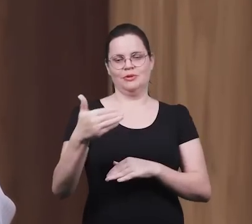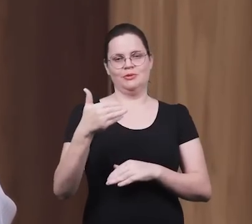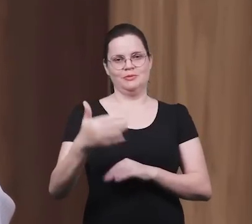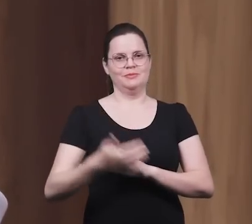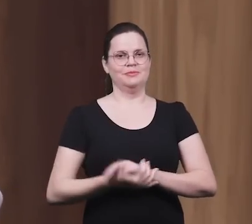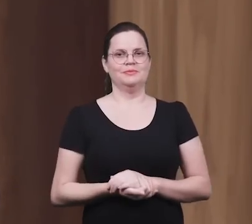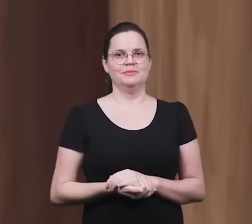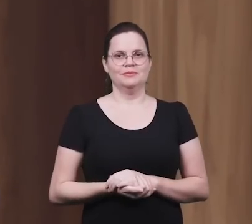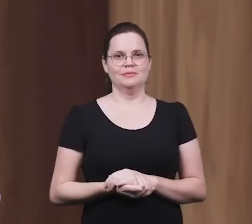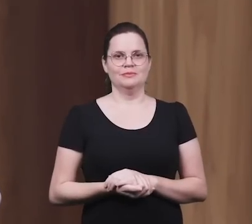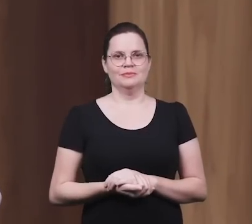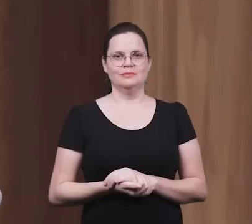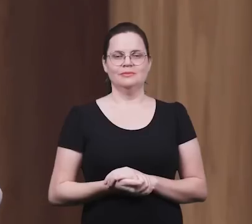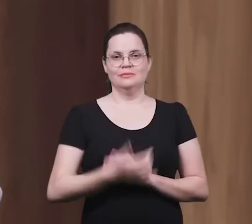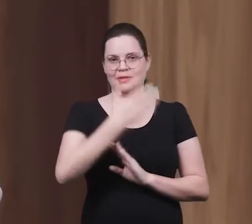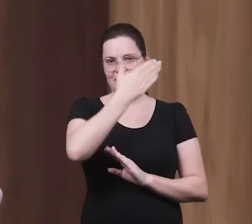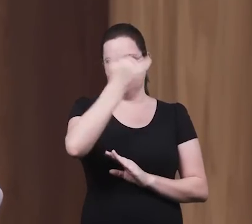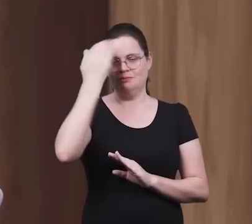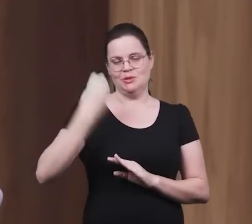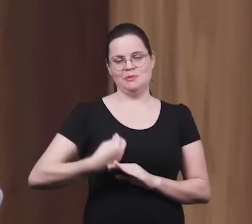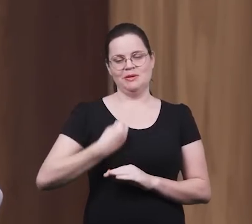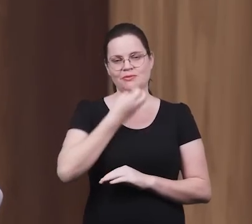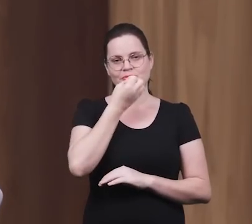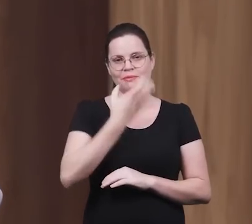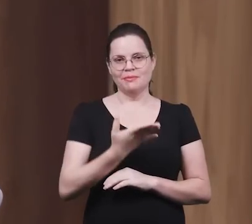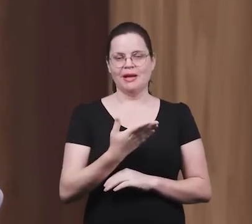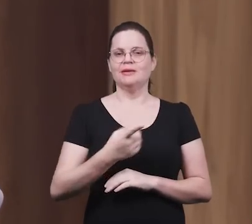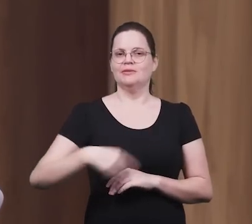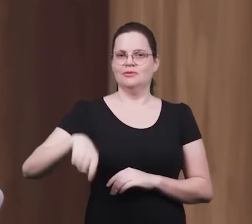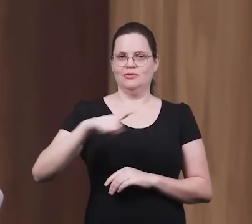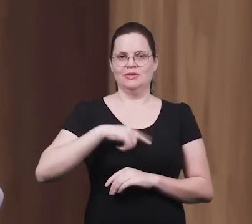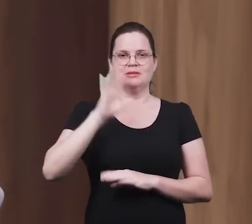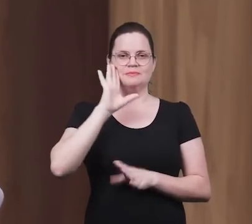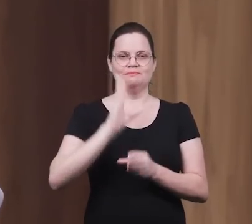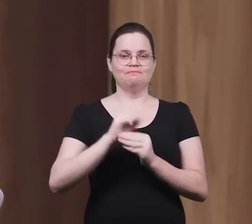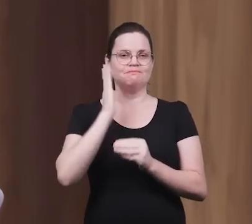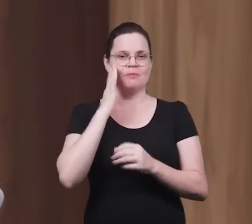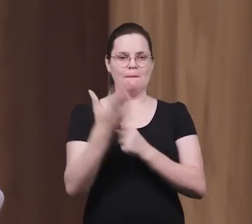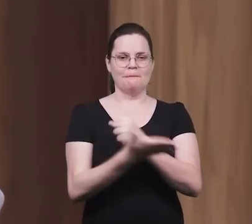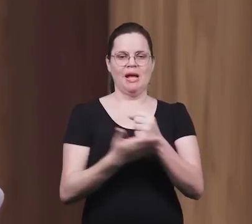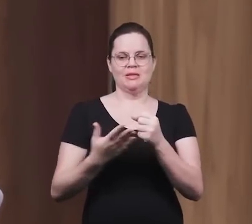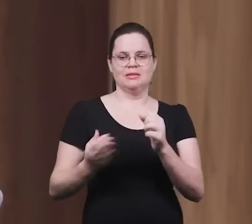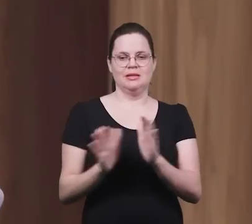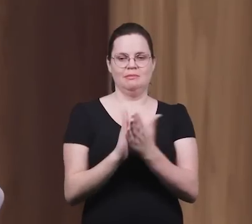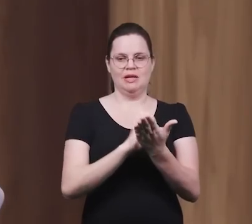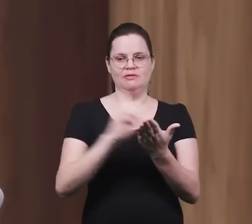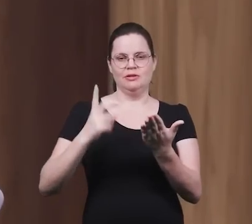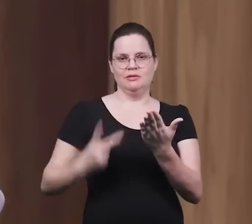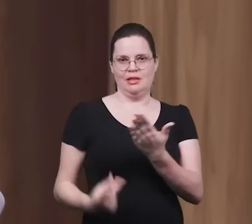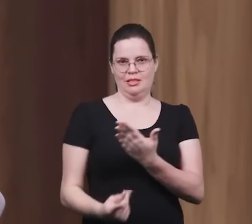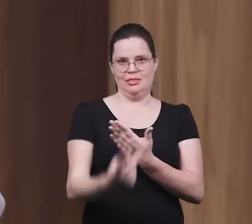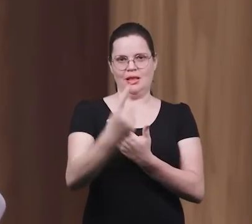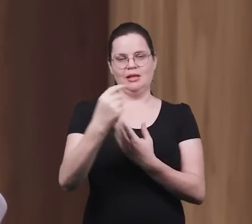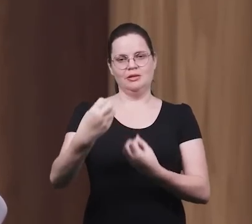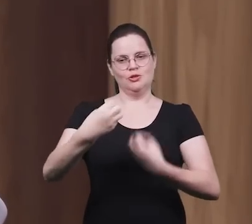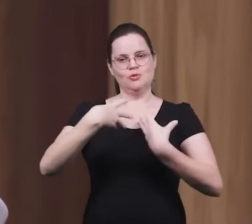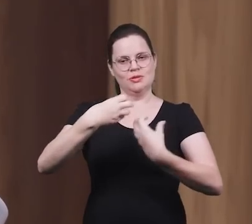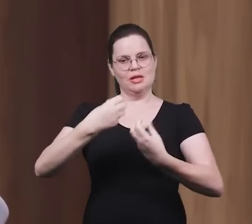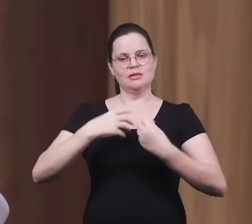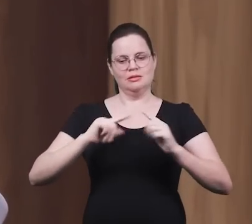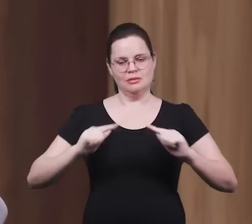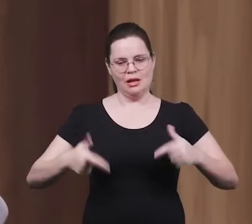e até o próximo programa. Sabedoria para viver bem. Preceitos eternos que nos ensinam a